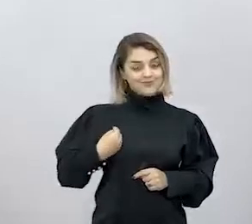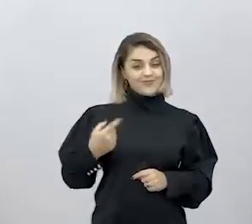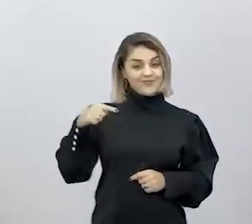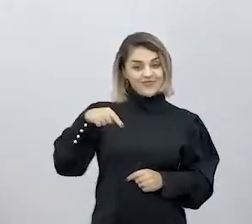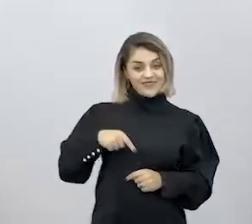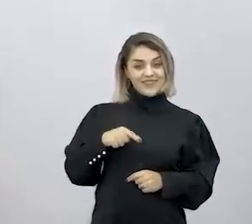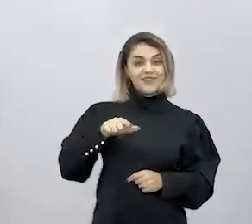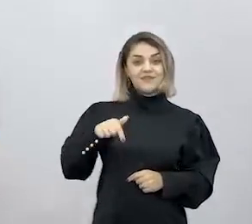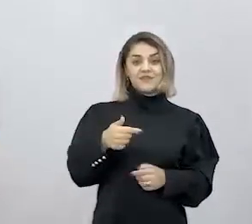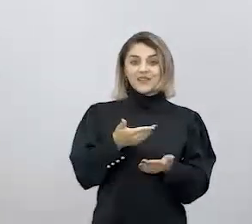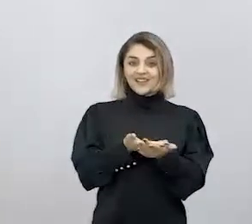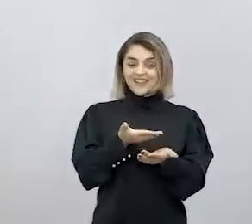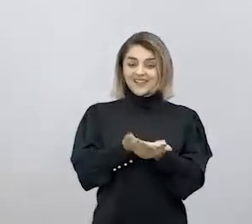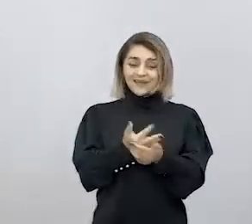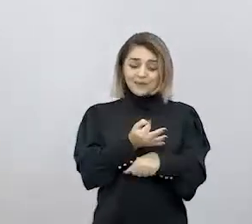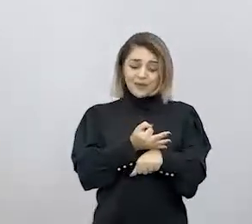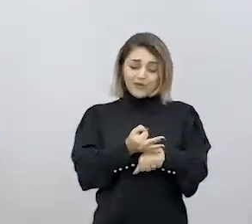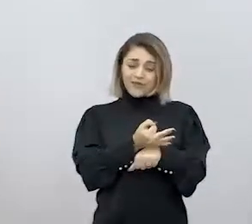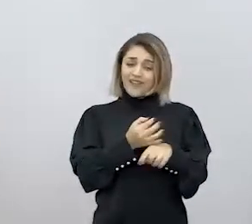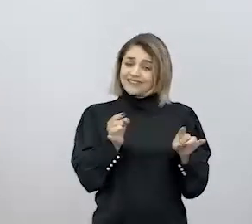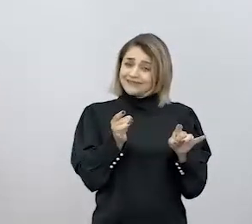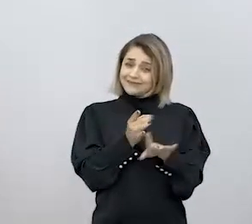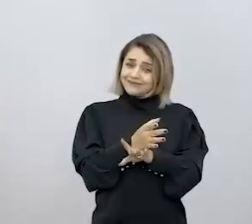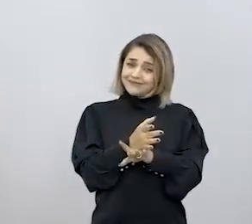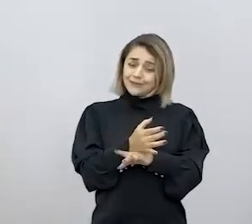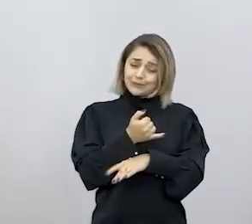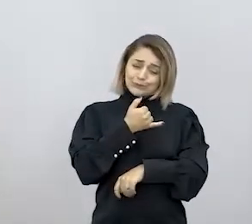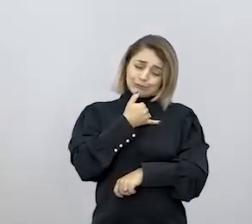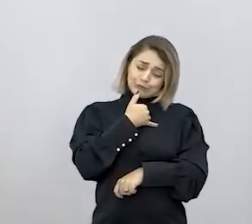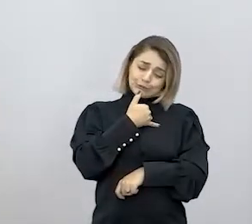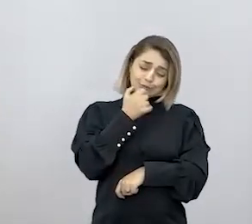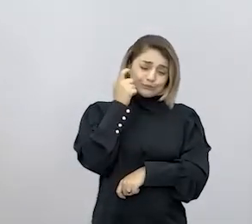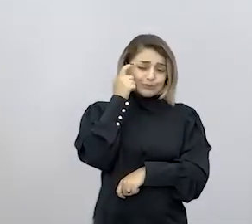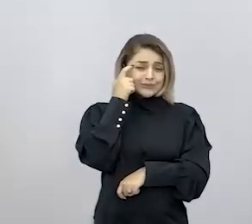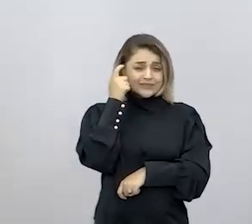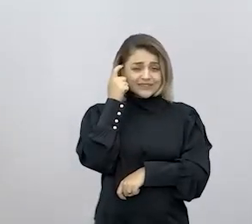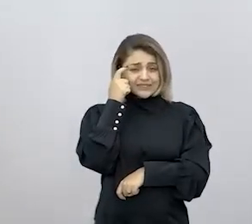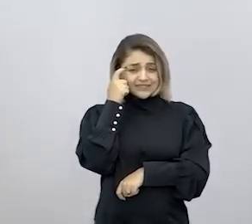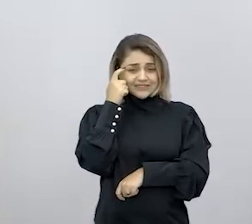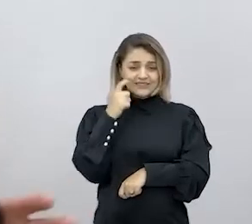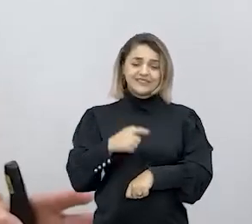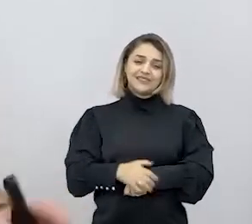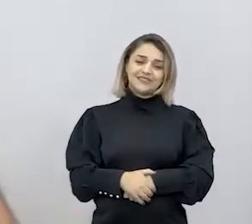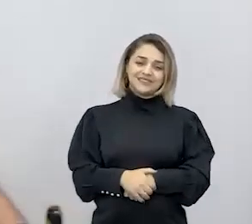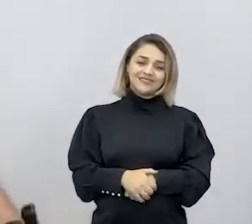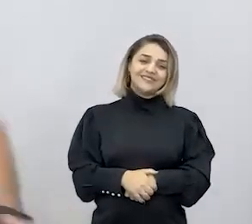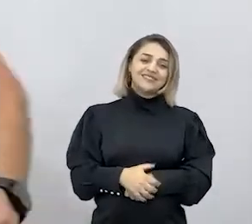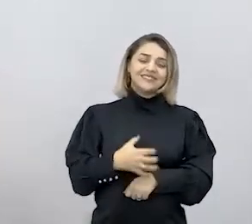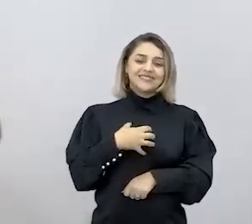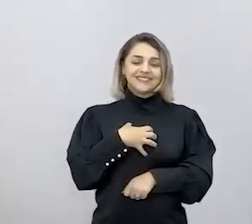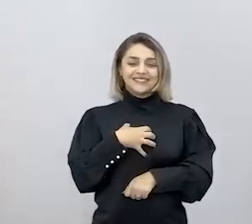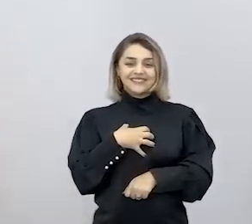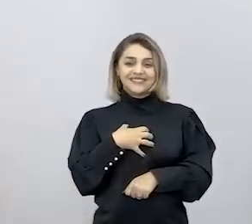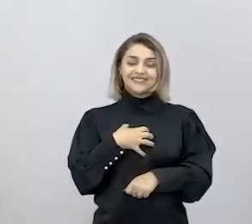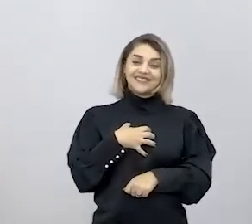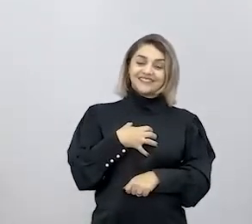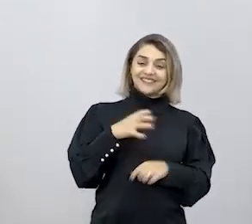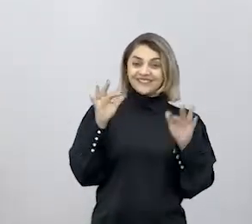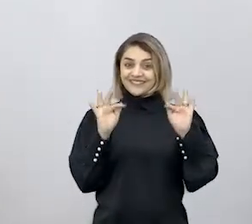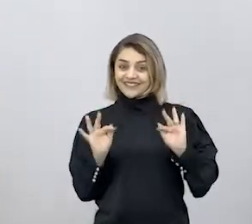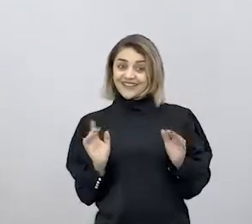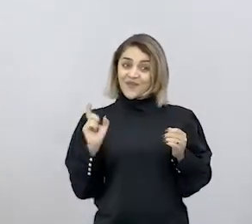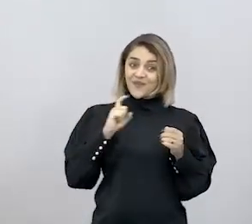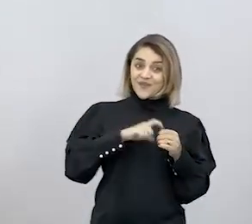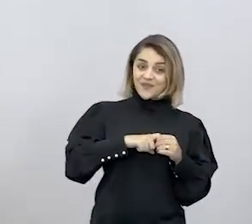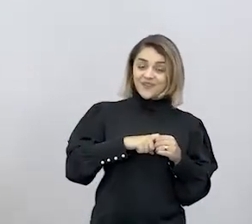porque as minhas férias se encerram. Eu devo estar muito triste em casa, pensando, puxa, voltar a trabalhar. Mas eu vou estar feliz porque, puxa, voltaram a dar aula e eu gosto